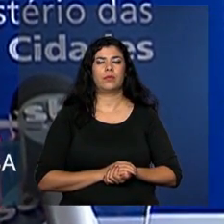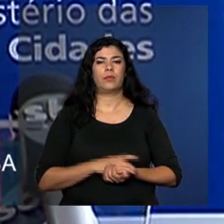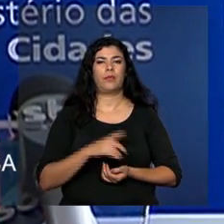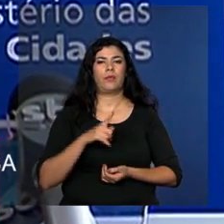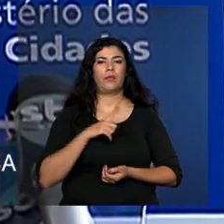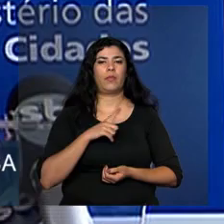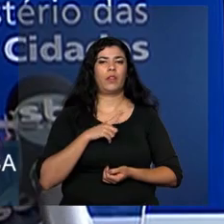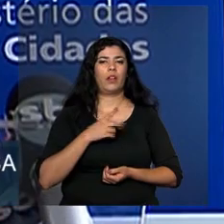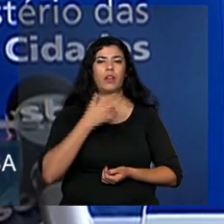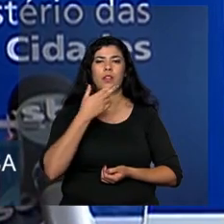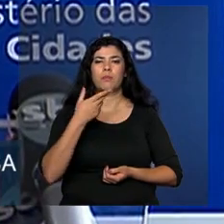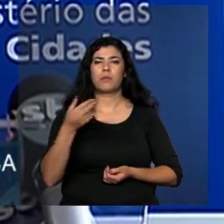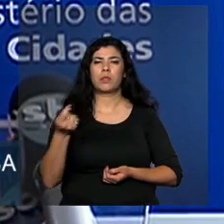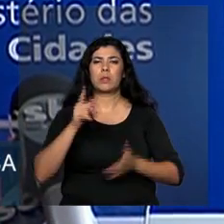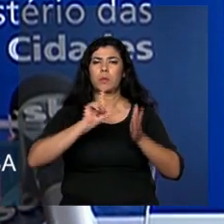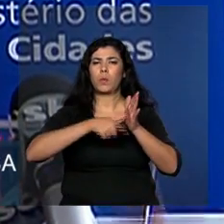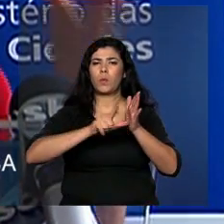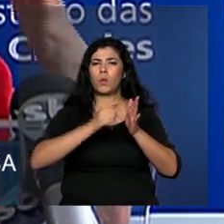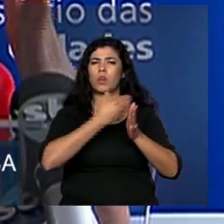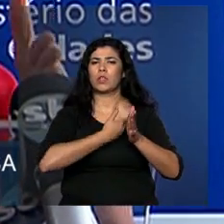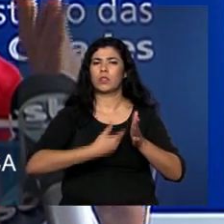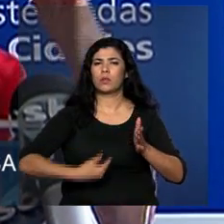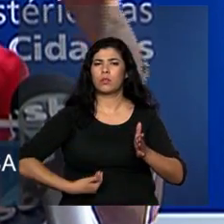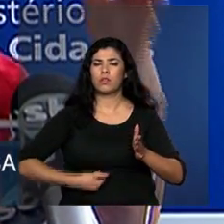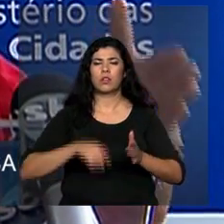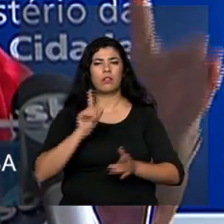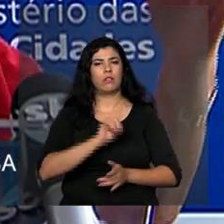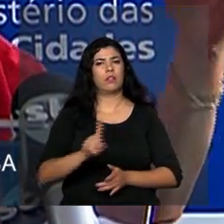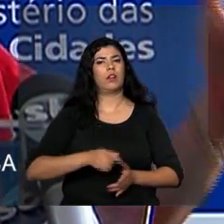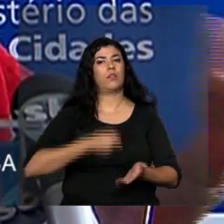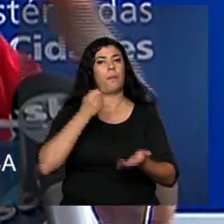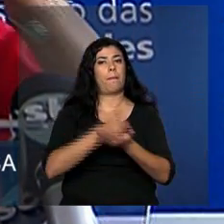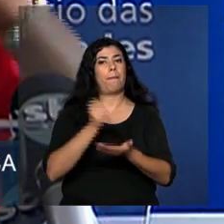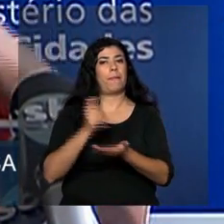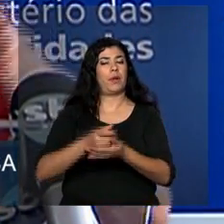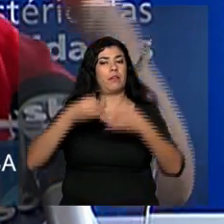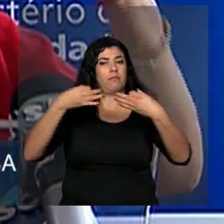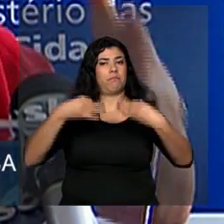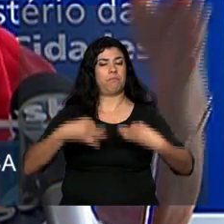Não, não é verdade. As obras do governo federal estão sendo pagas